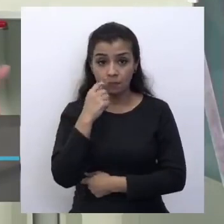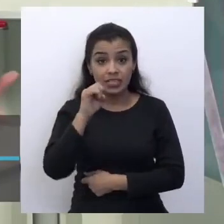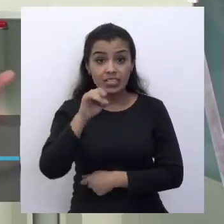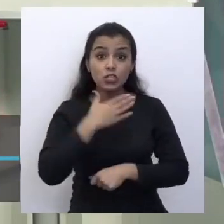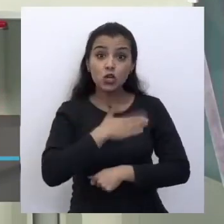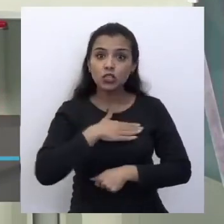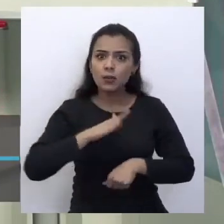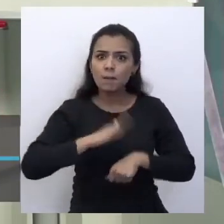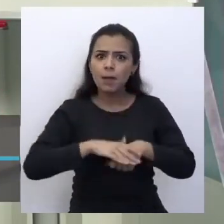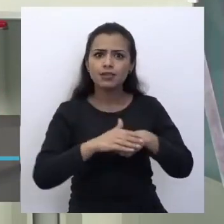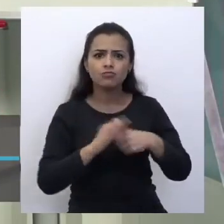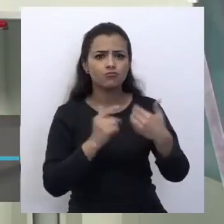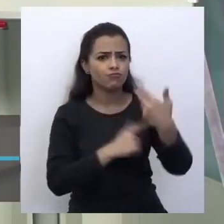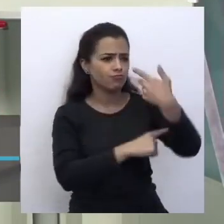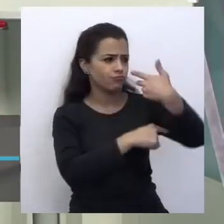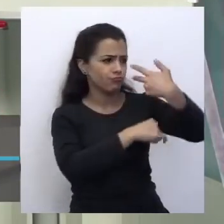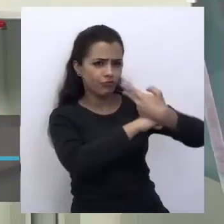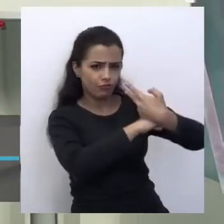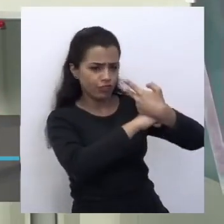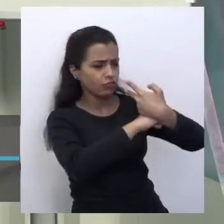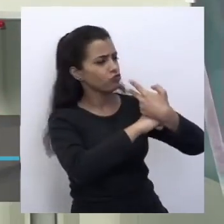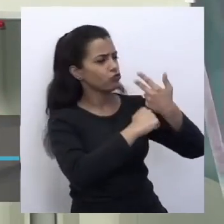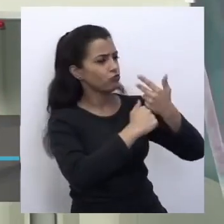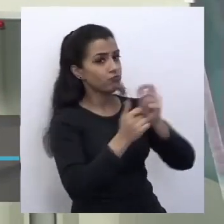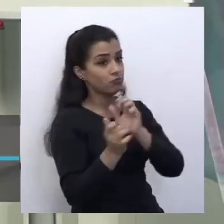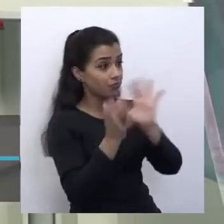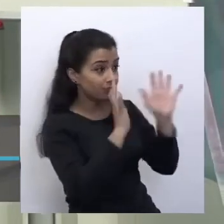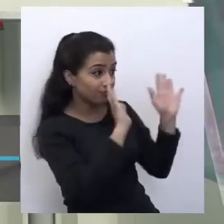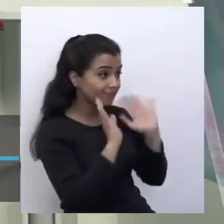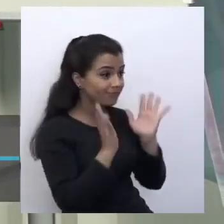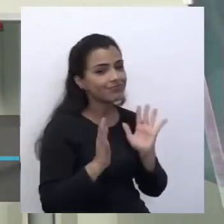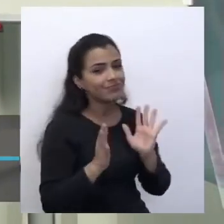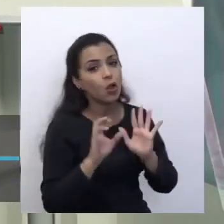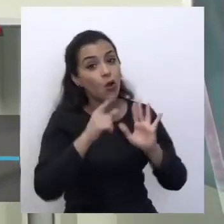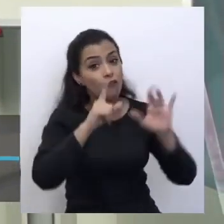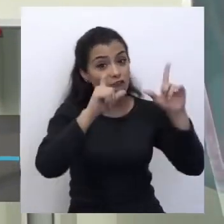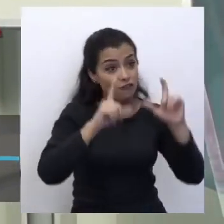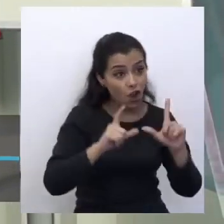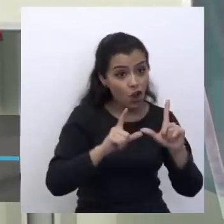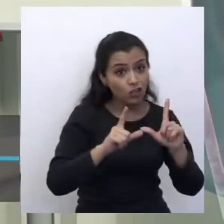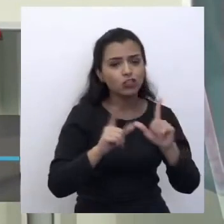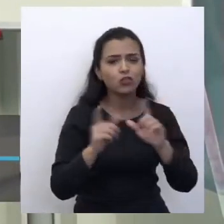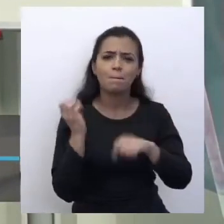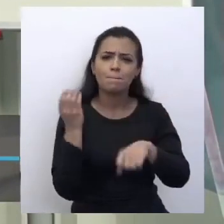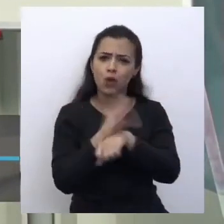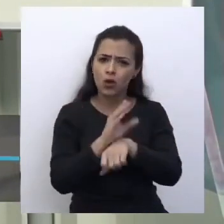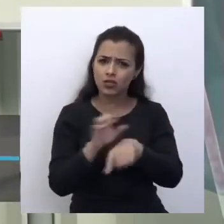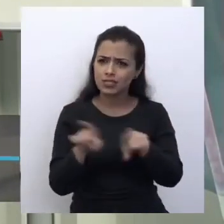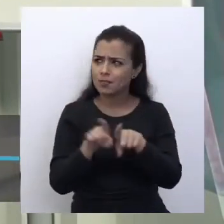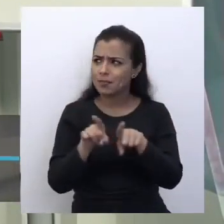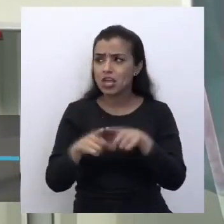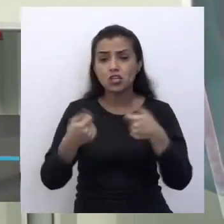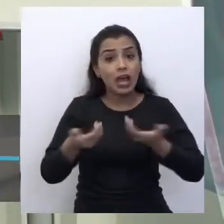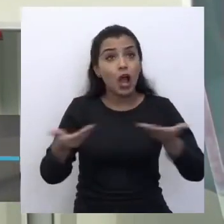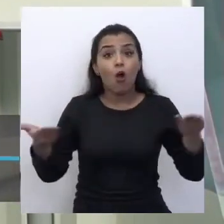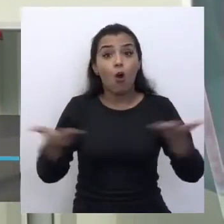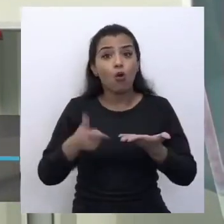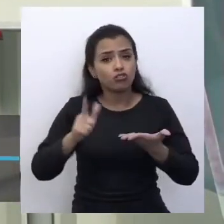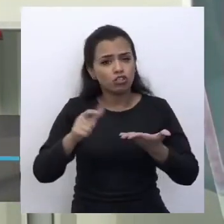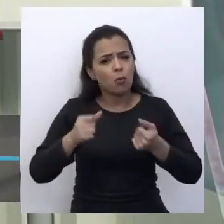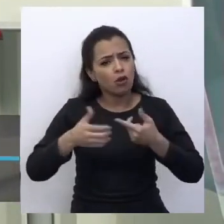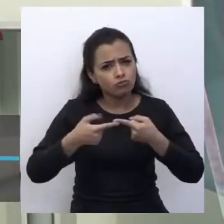com tecnologias, faz também, posta pra gente. A gente espera isso a semana inteira, tá, turma? Não precisa ser hoje. A semana inteira eu tô olhando,